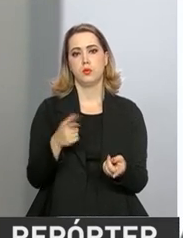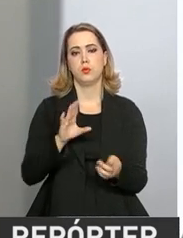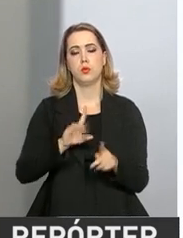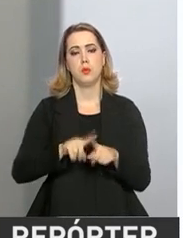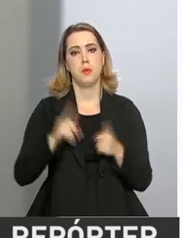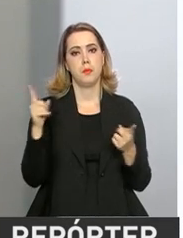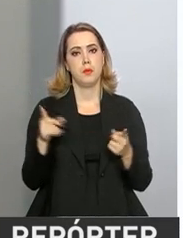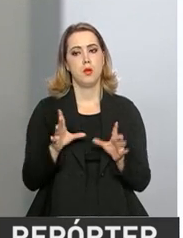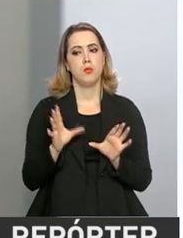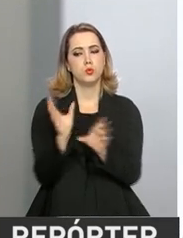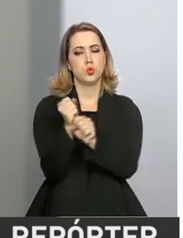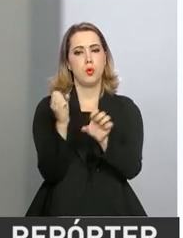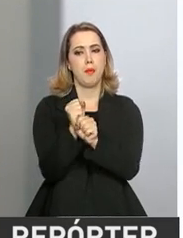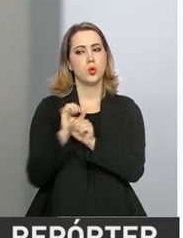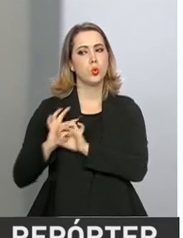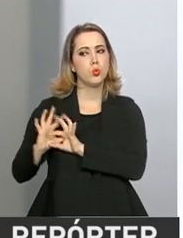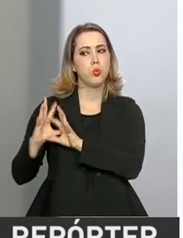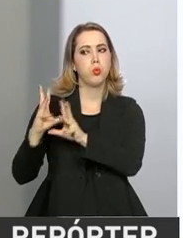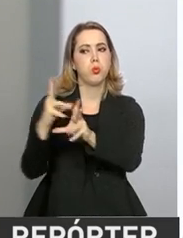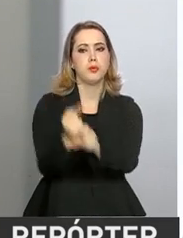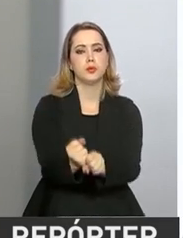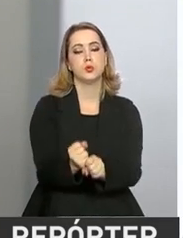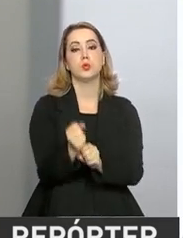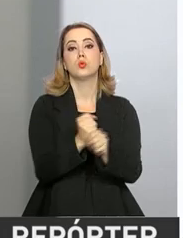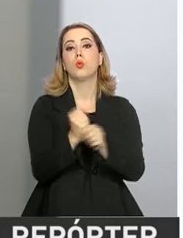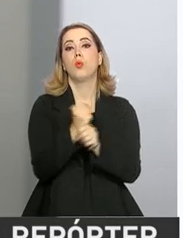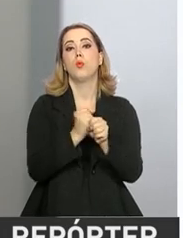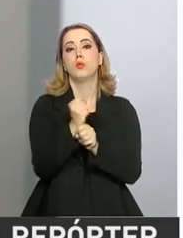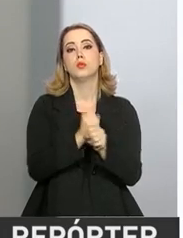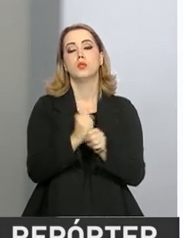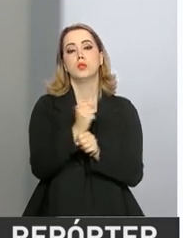no acumulado do ano, o índice de preços chegou a menos 0,5%.